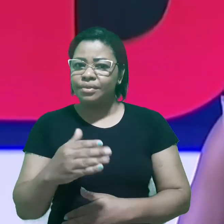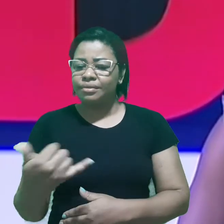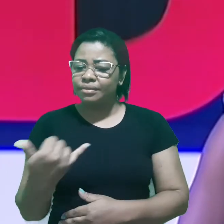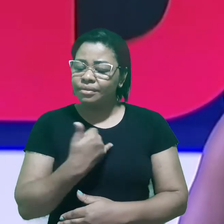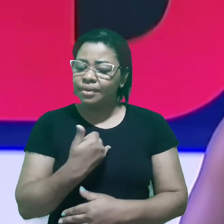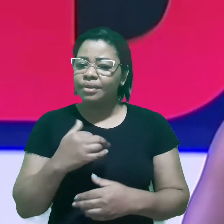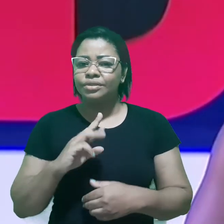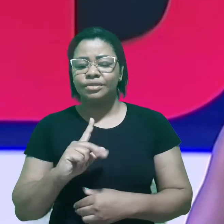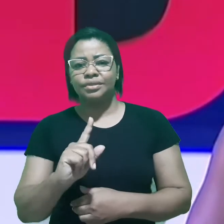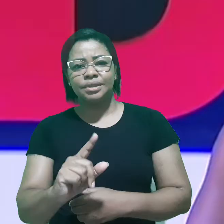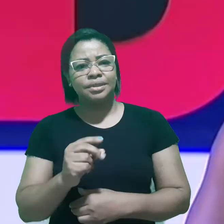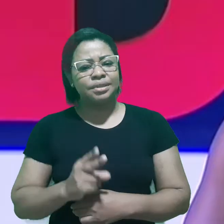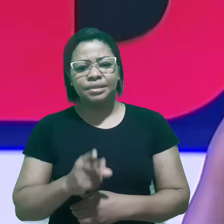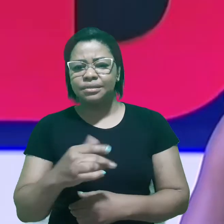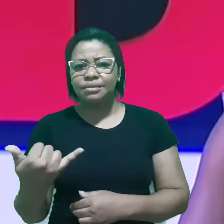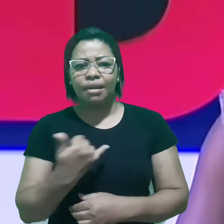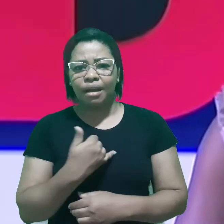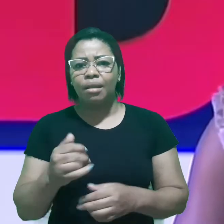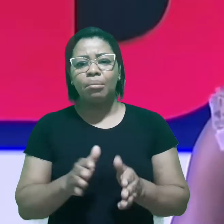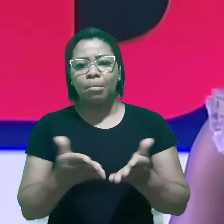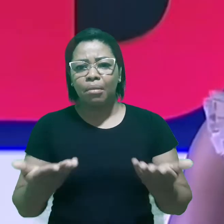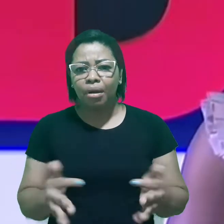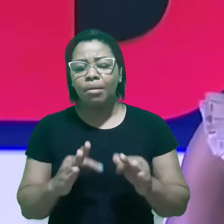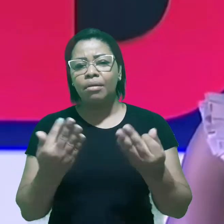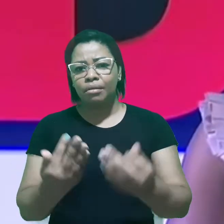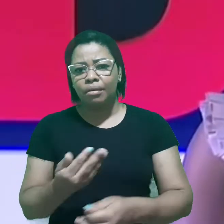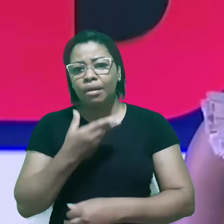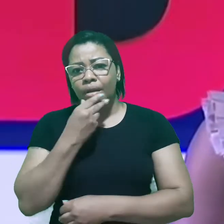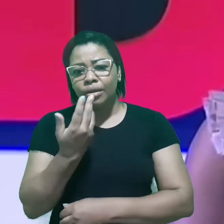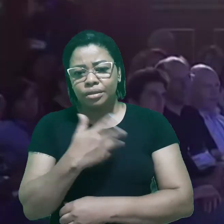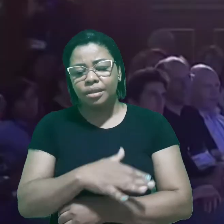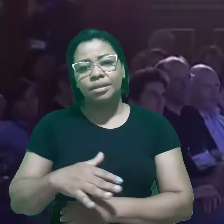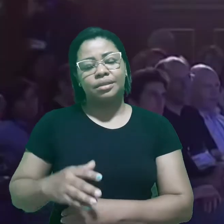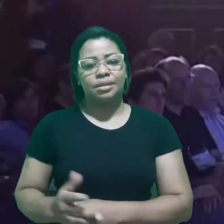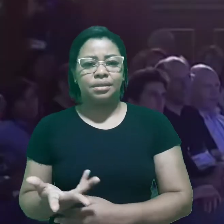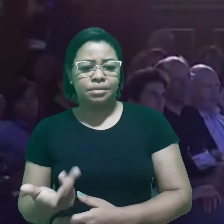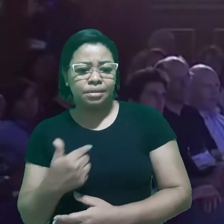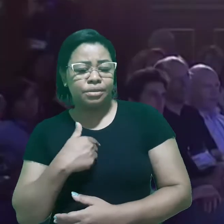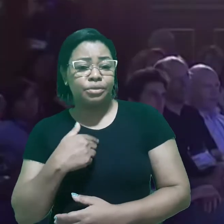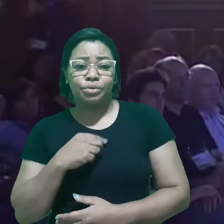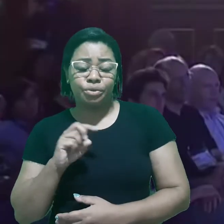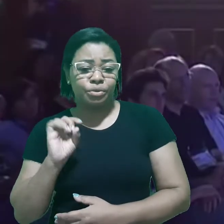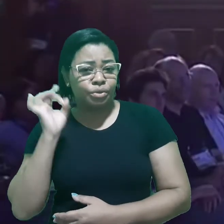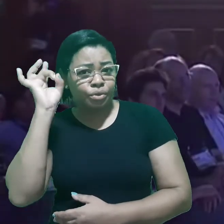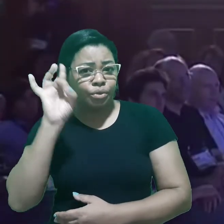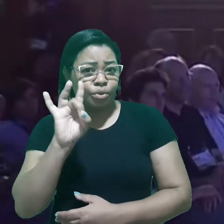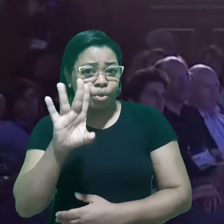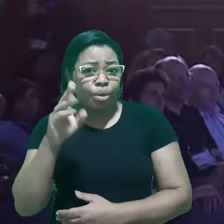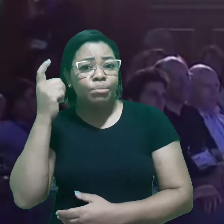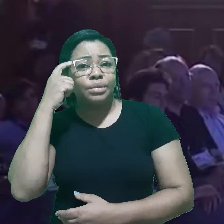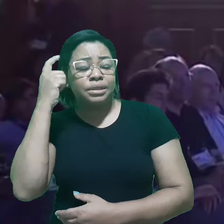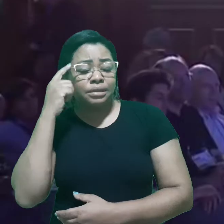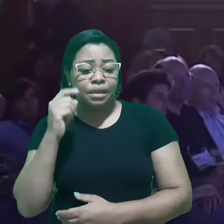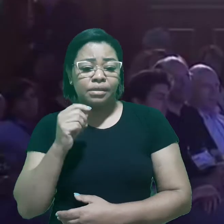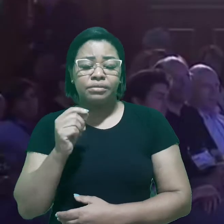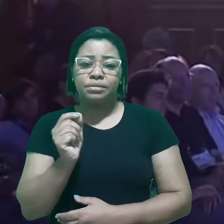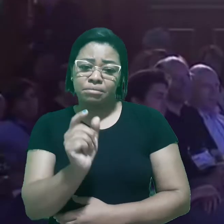havia se tornado impossível para mim vê-los como alguma coisa além de pobres. Sua pobreza era minha história única sobre